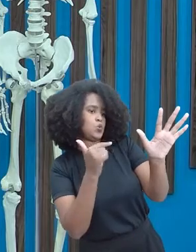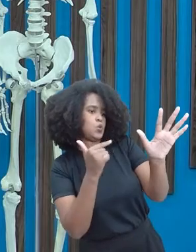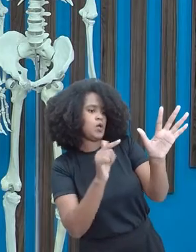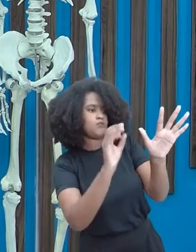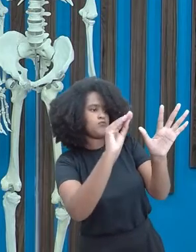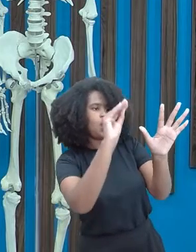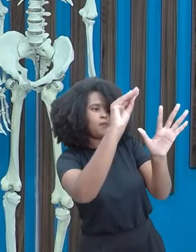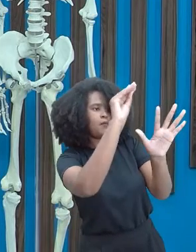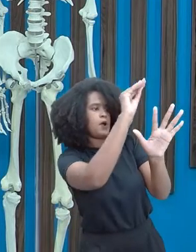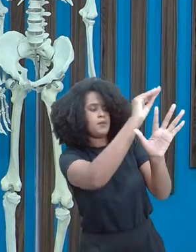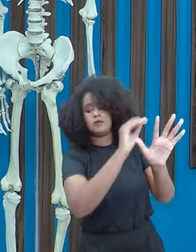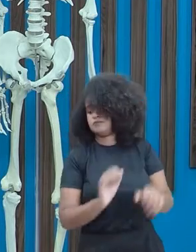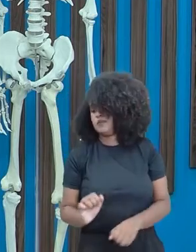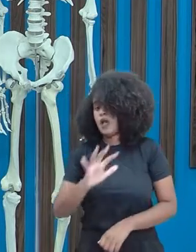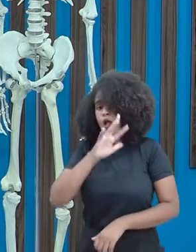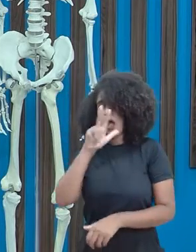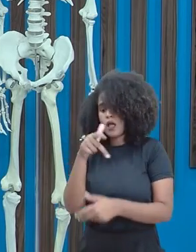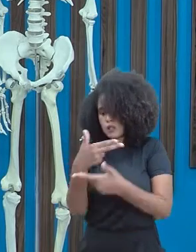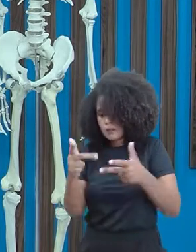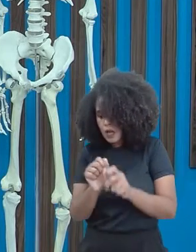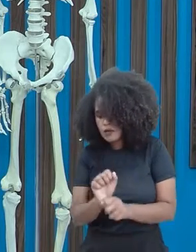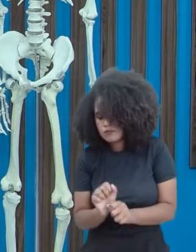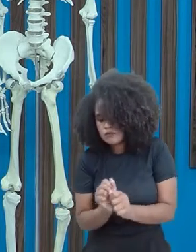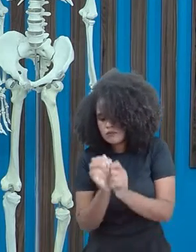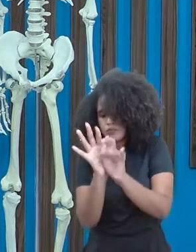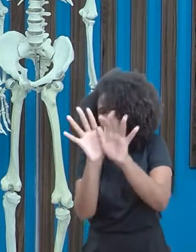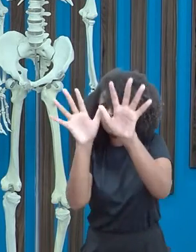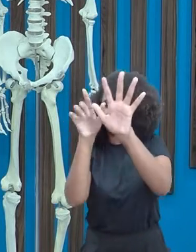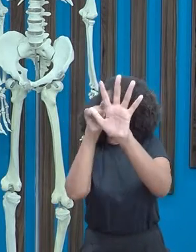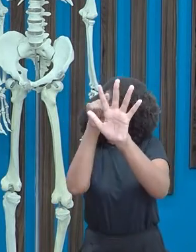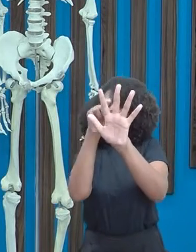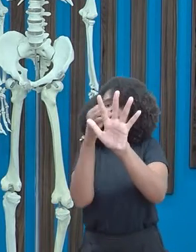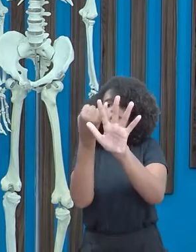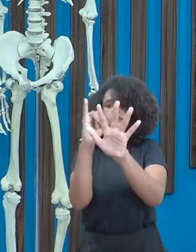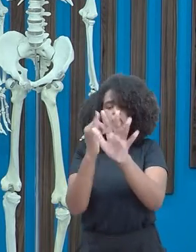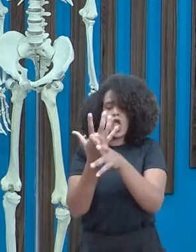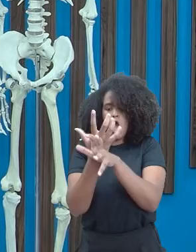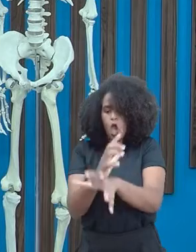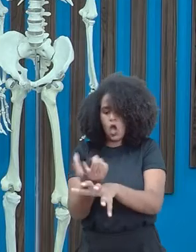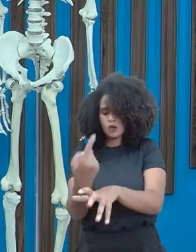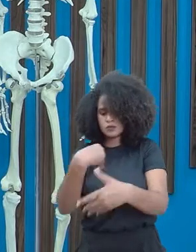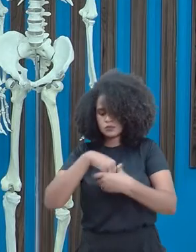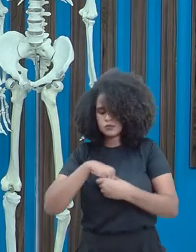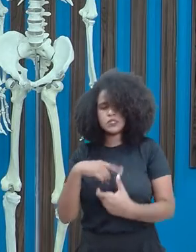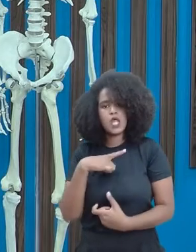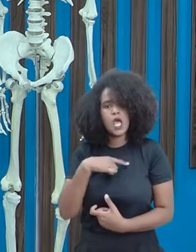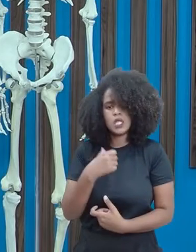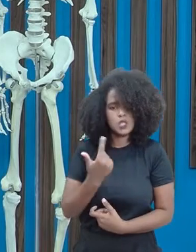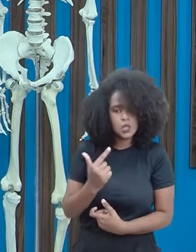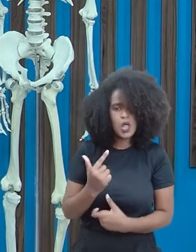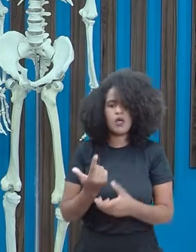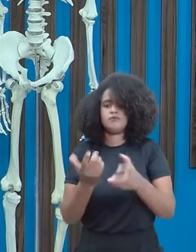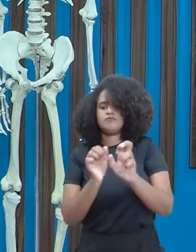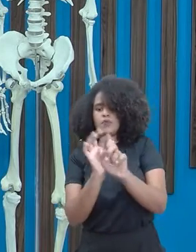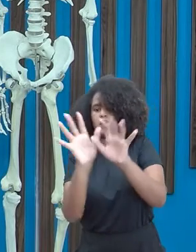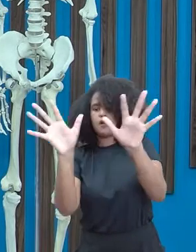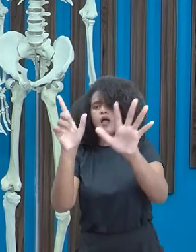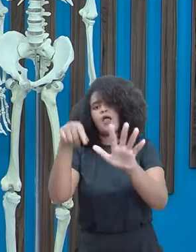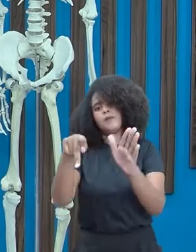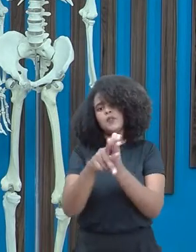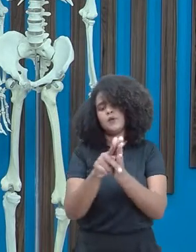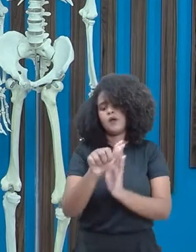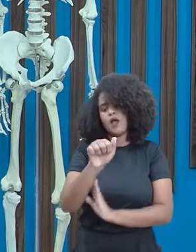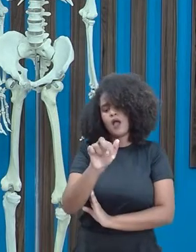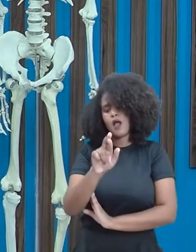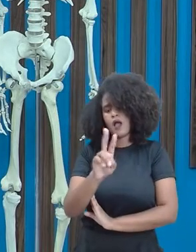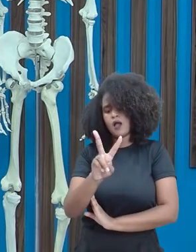legal. Lá nos animais também. Eu vou separar os que são vertebrados no invertebrado. Então, essa árvore de Darwin, ela é bem famosa. Eu